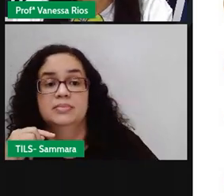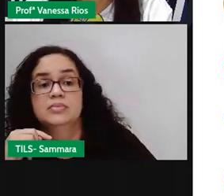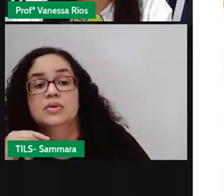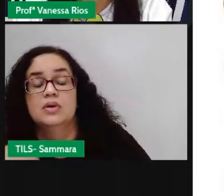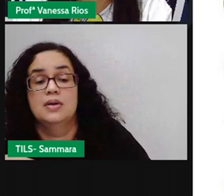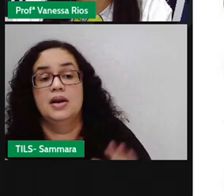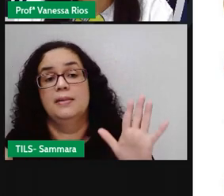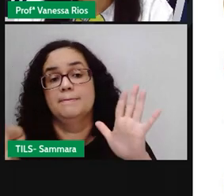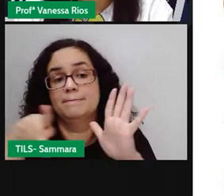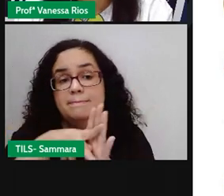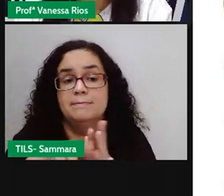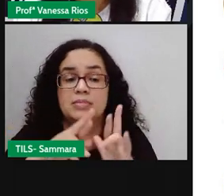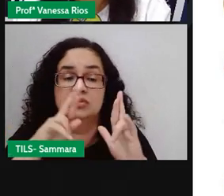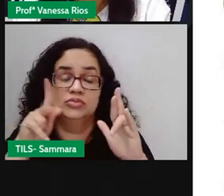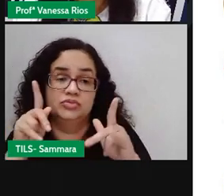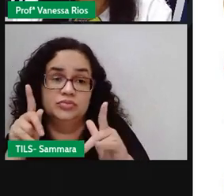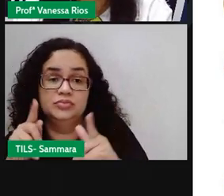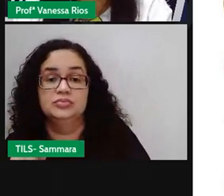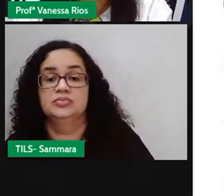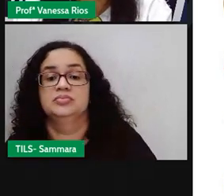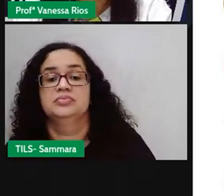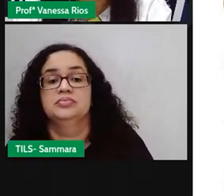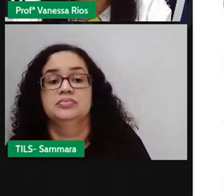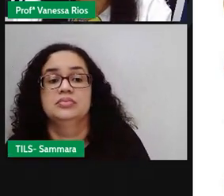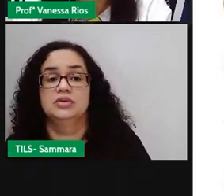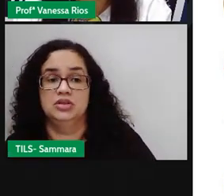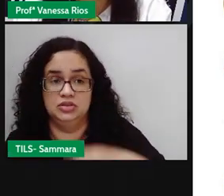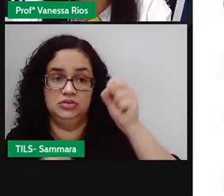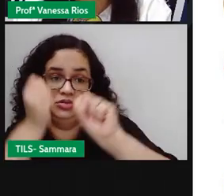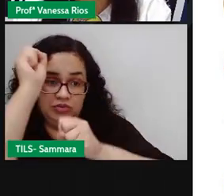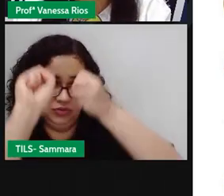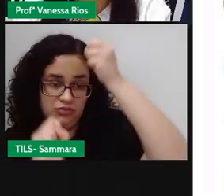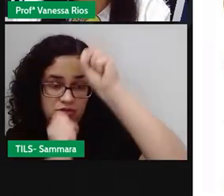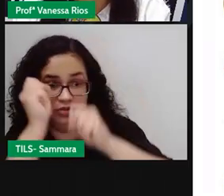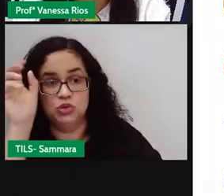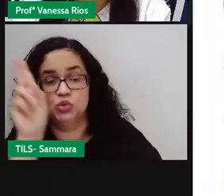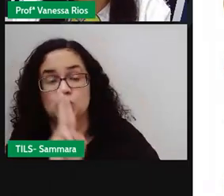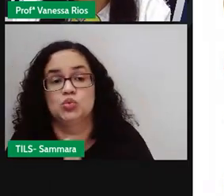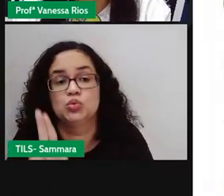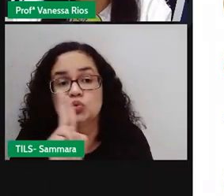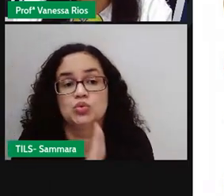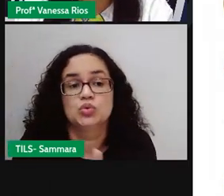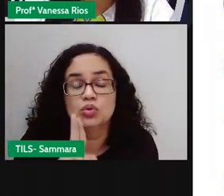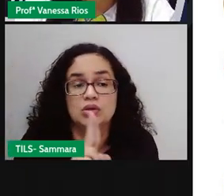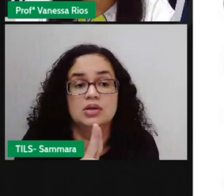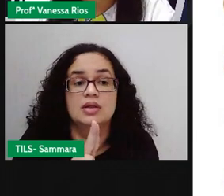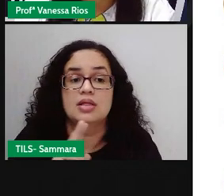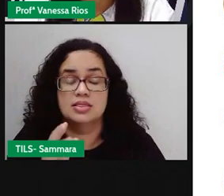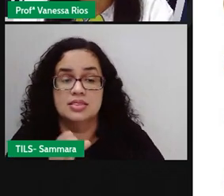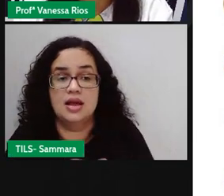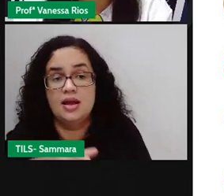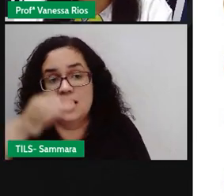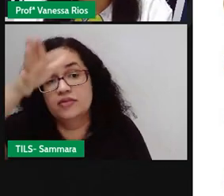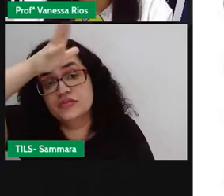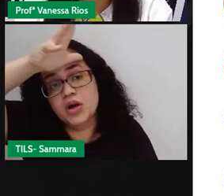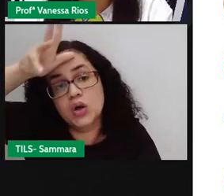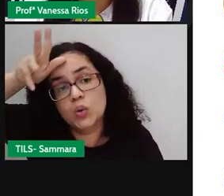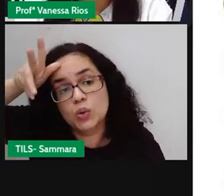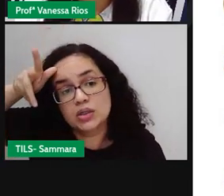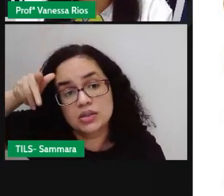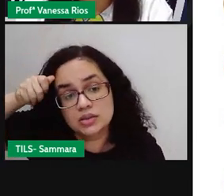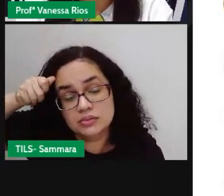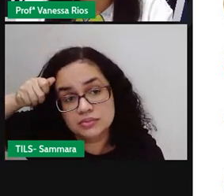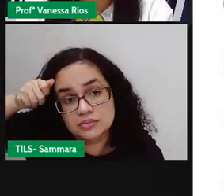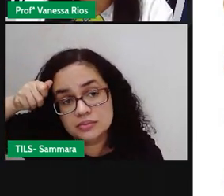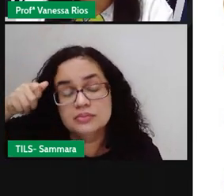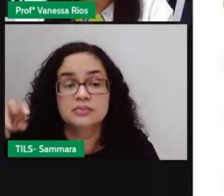são produzidos de forma artificial nas fábricas, né? Que utilizam, às vezes, a própria garrafa PET como